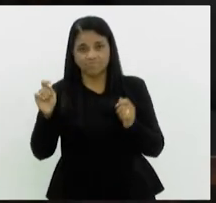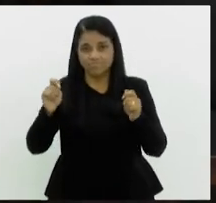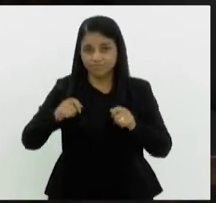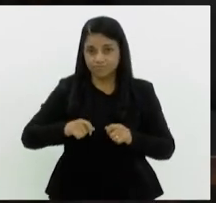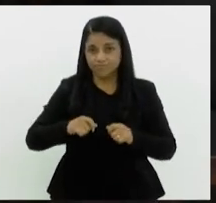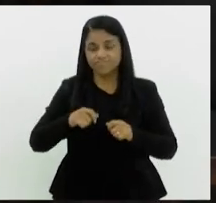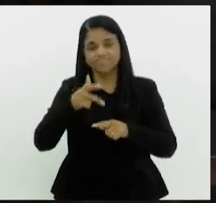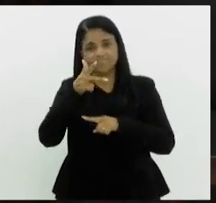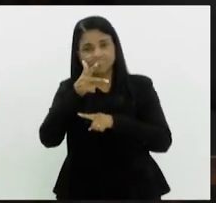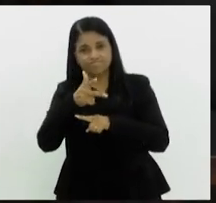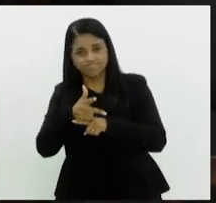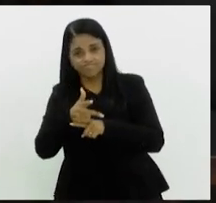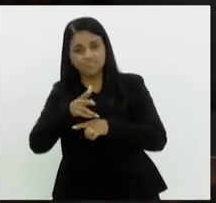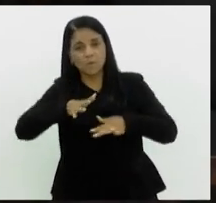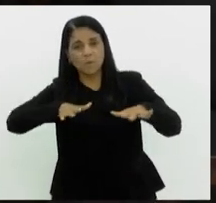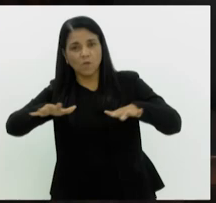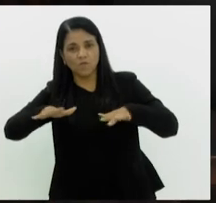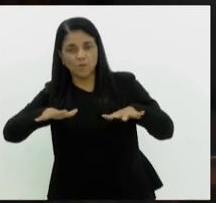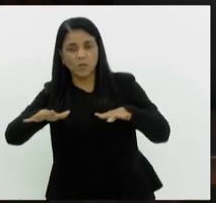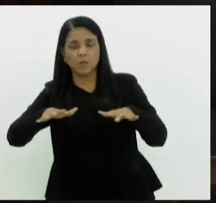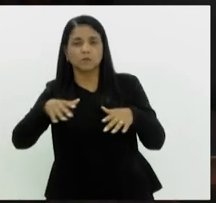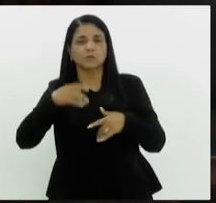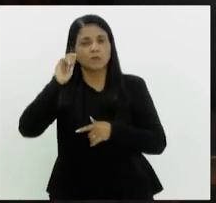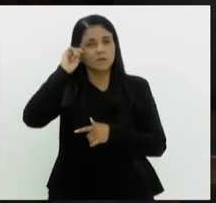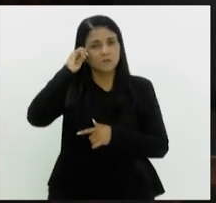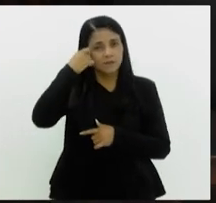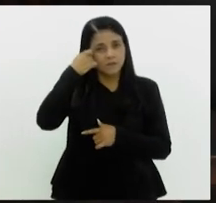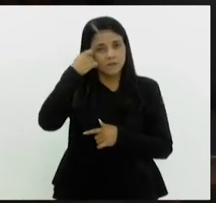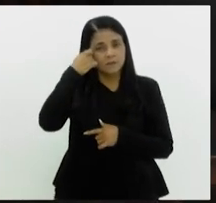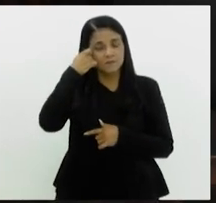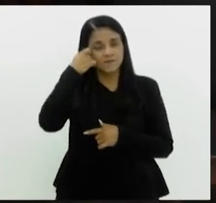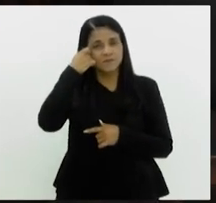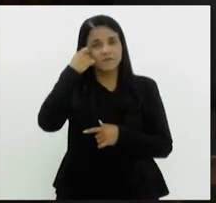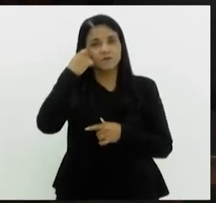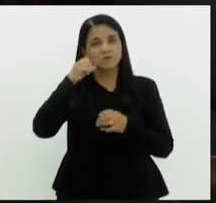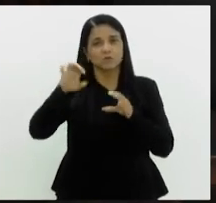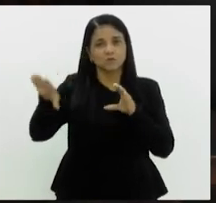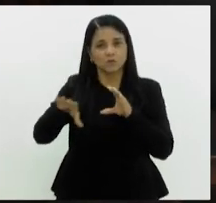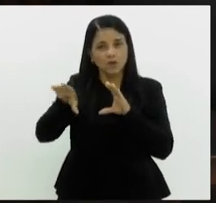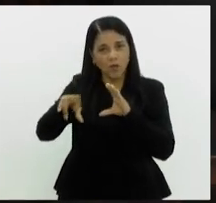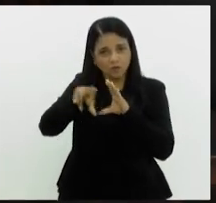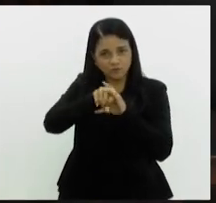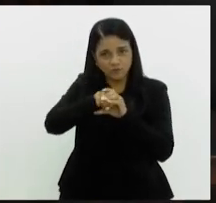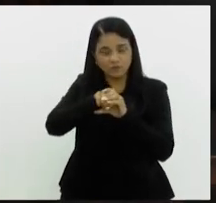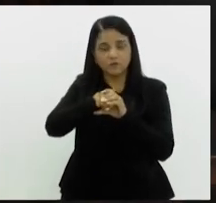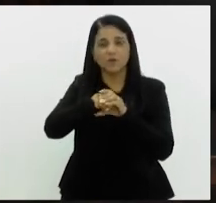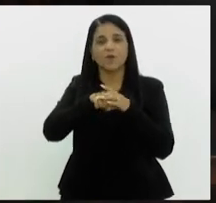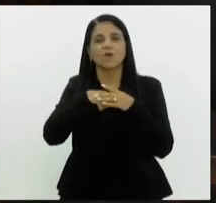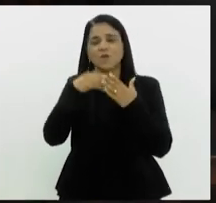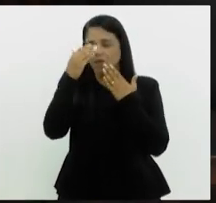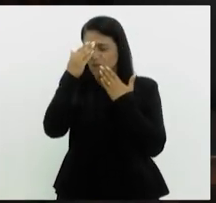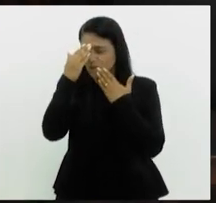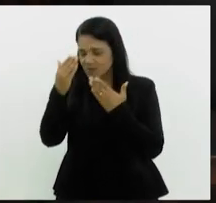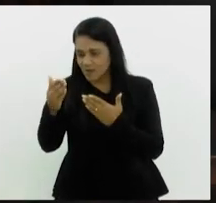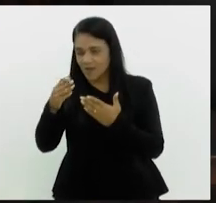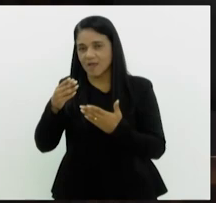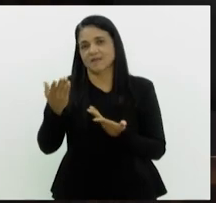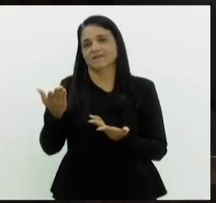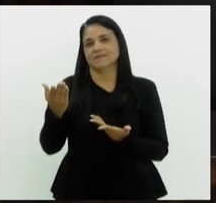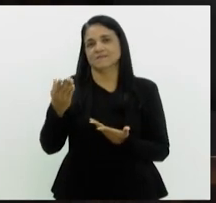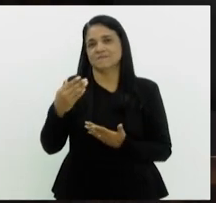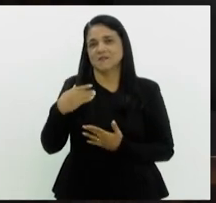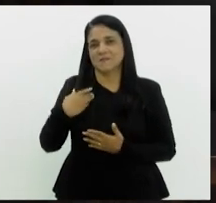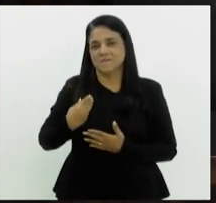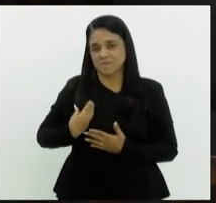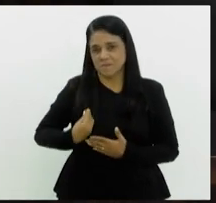cobrir um movimento negro a partir do audiovisual. Então, muito obrigada, Dom Filó, pela sua